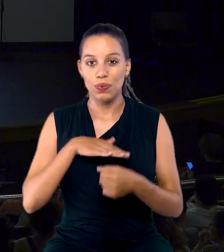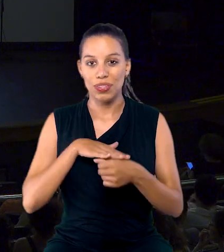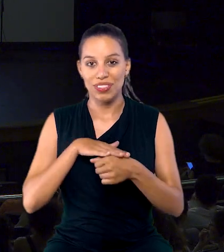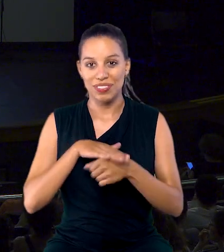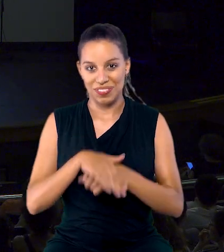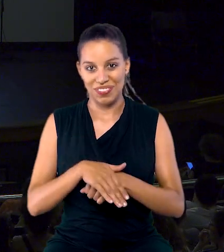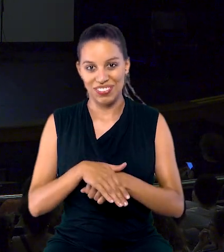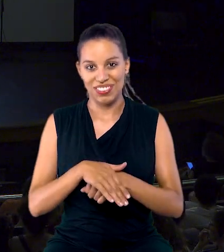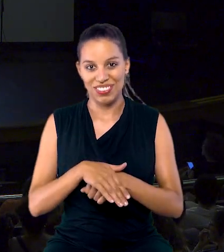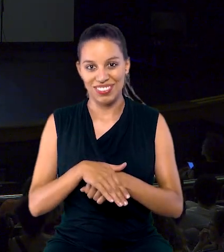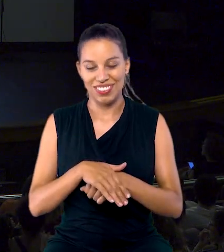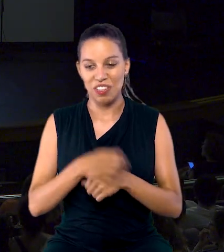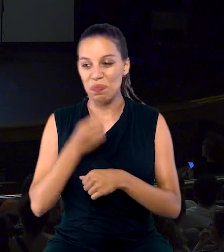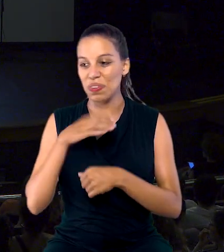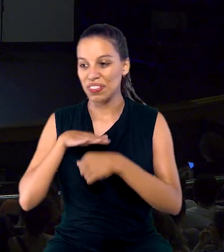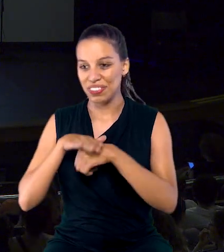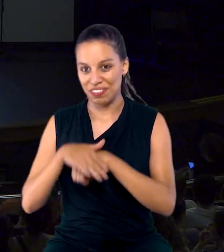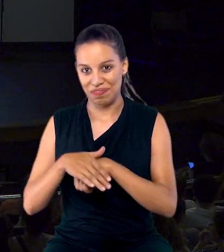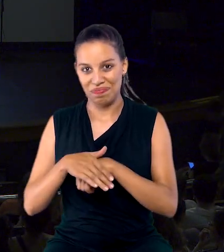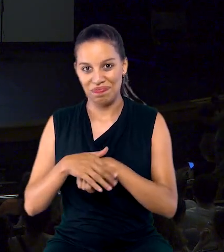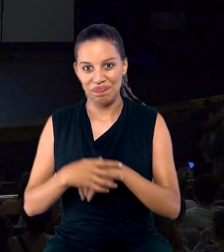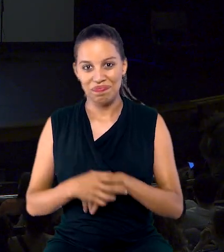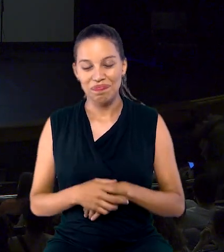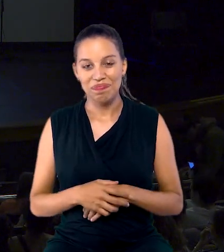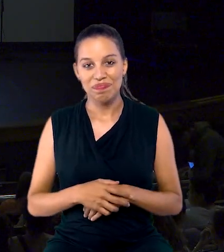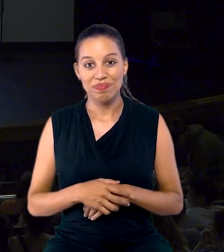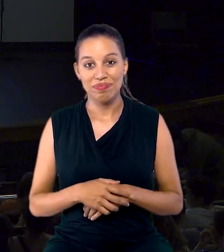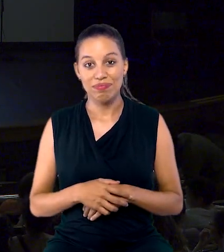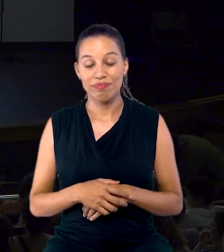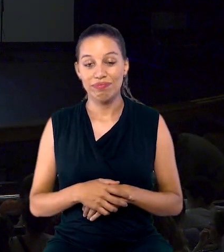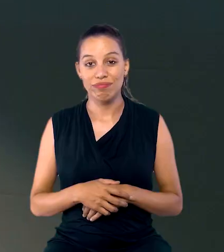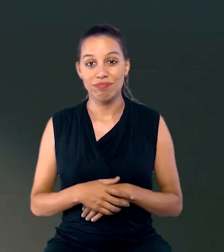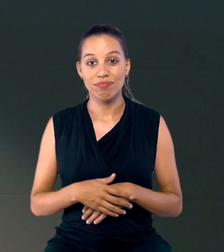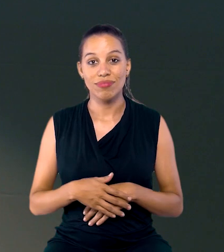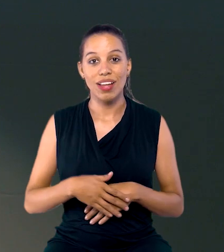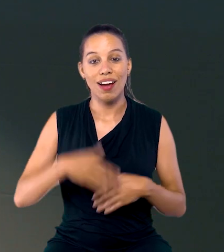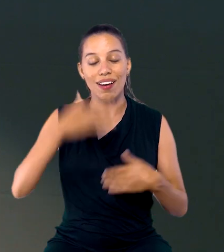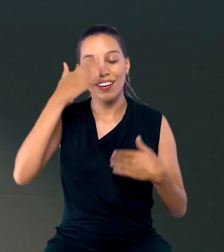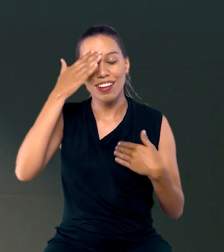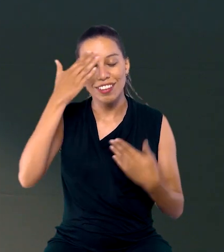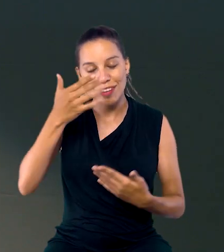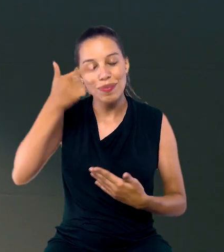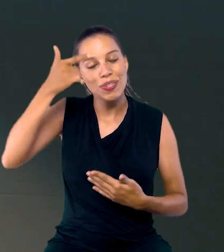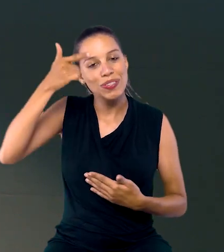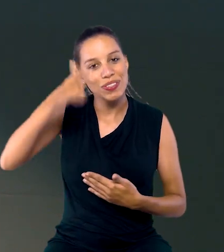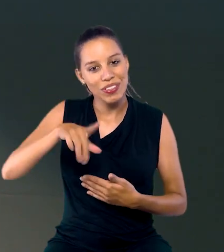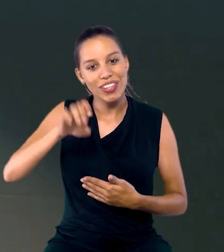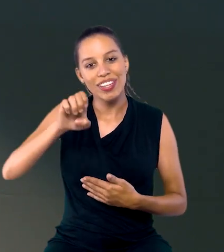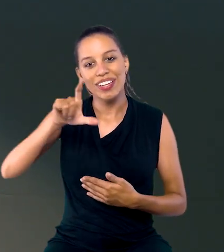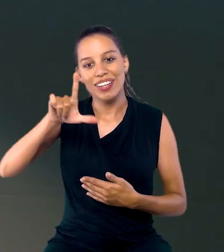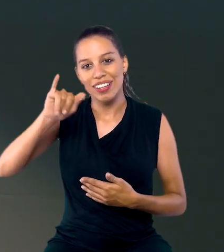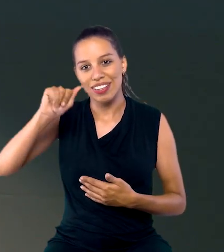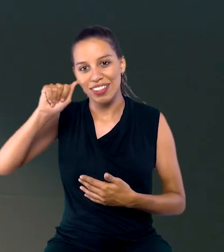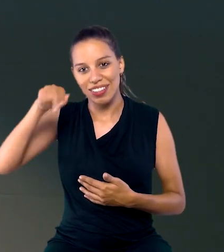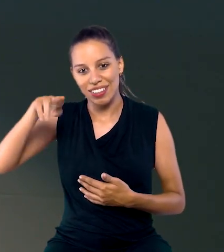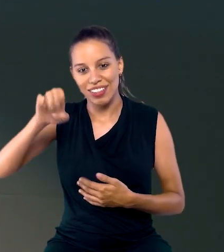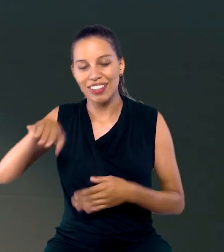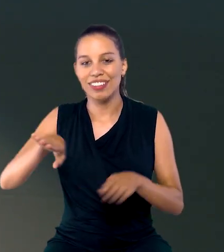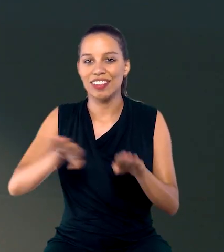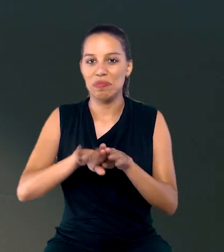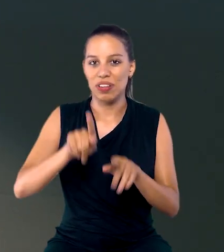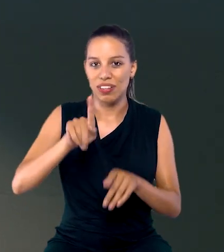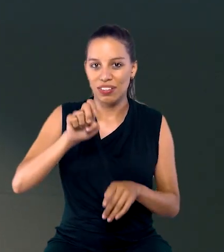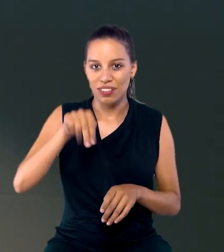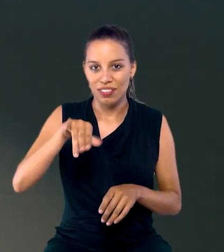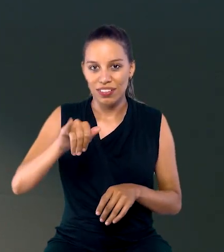Boa noite. Boa noite. Bom, agradecemos mais uma vez a Eliane Brum e a Geni